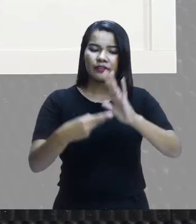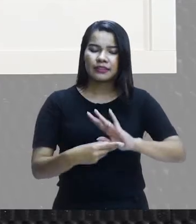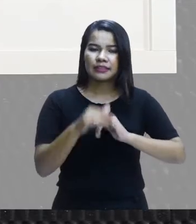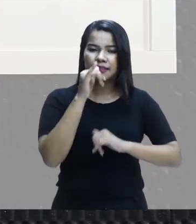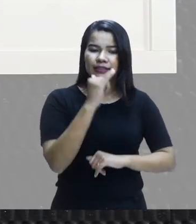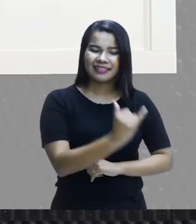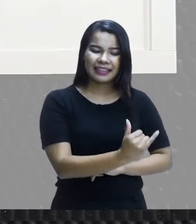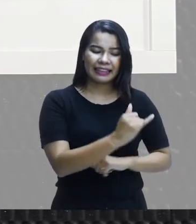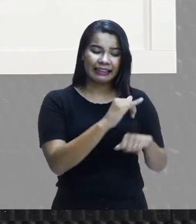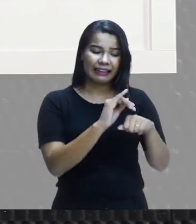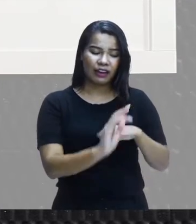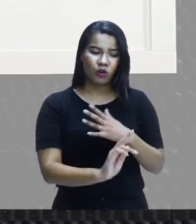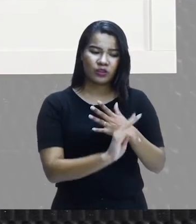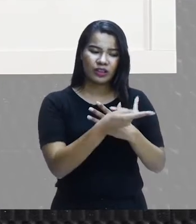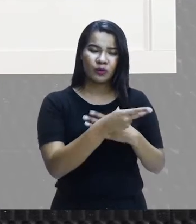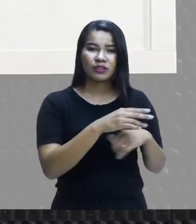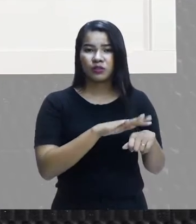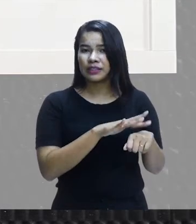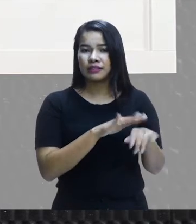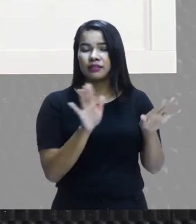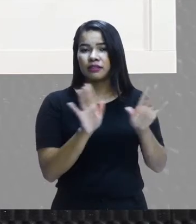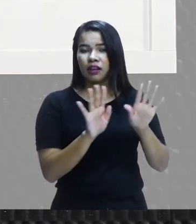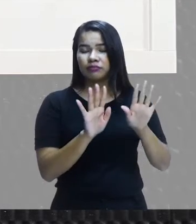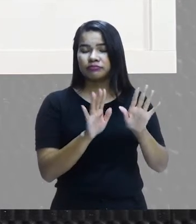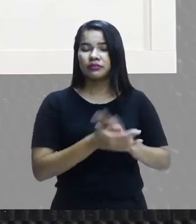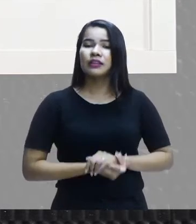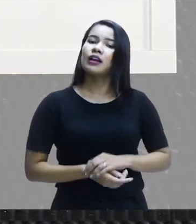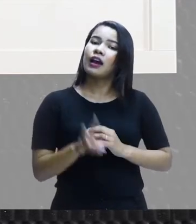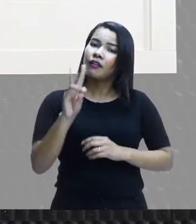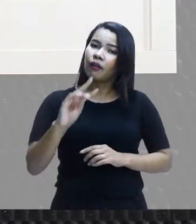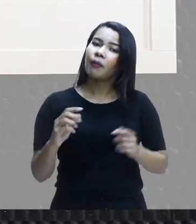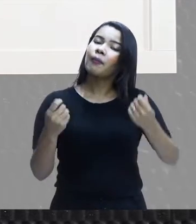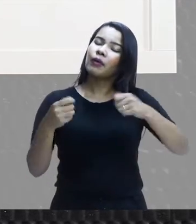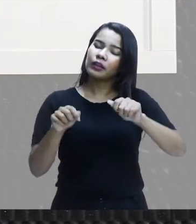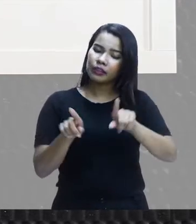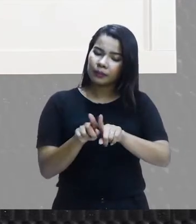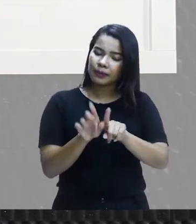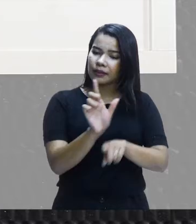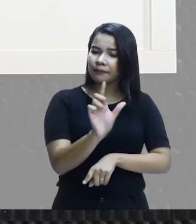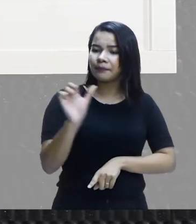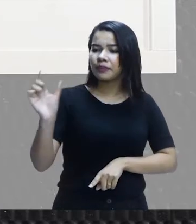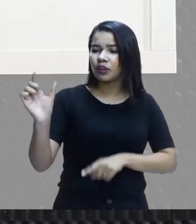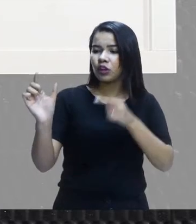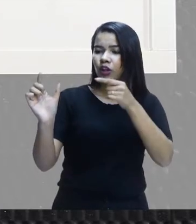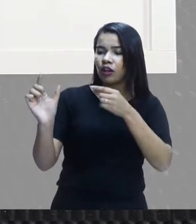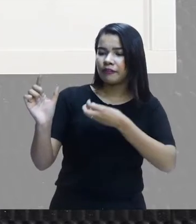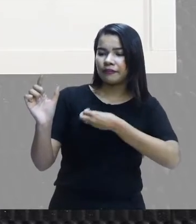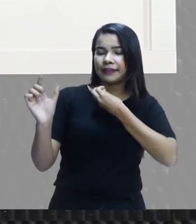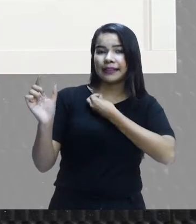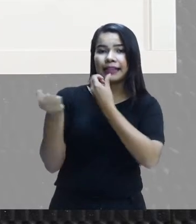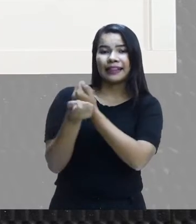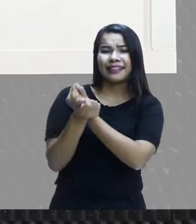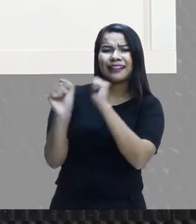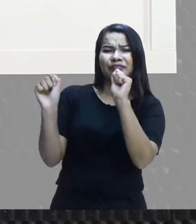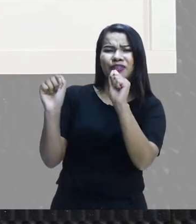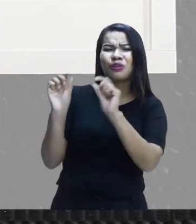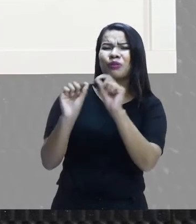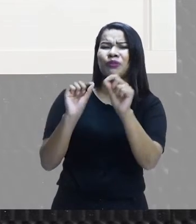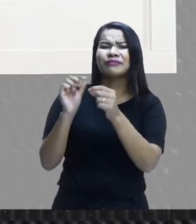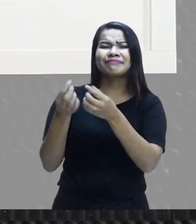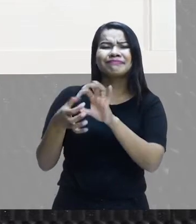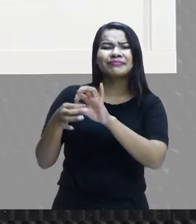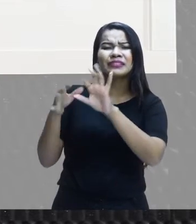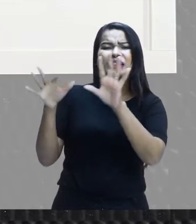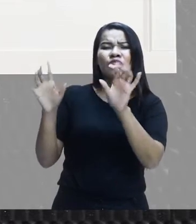de doença. Os protozoários também, eles podem ser classificados como organismos de vida livre. O que é um organismo de vida livre? O que é